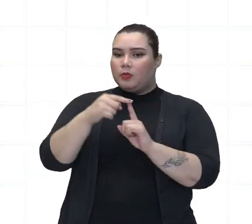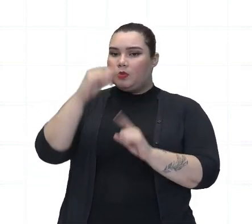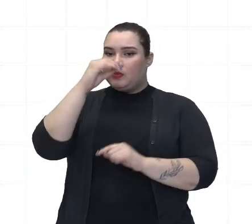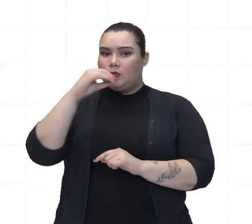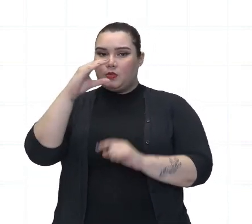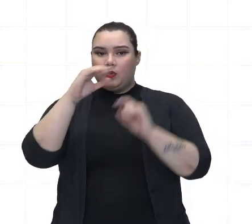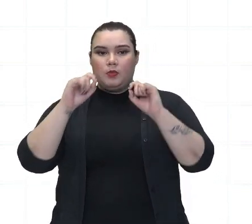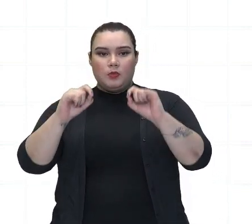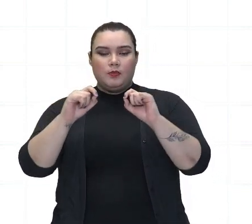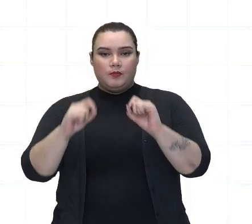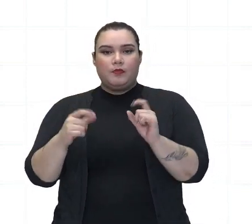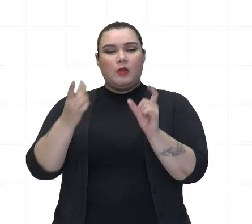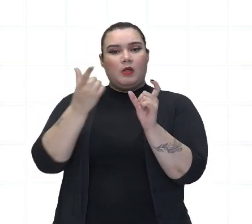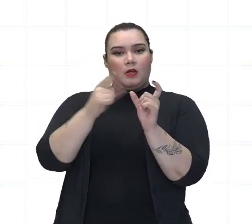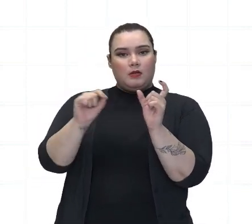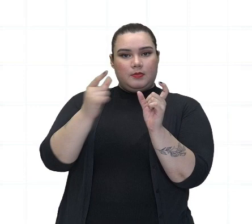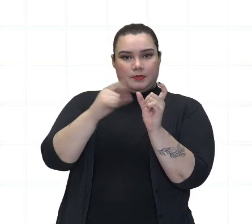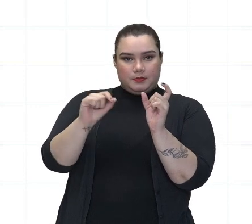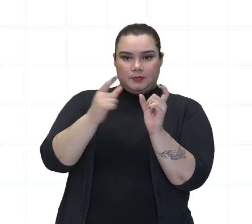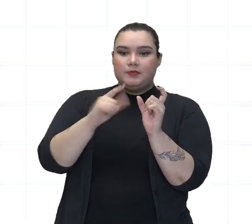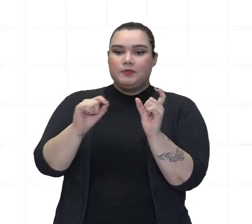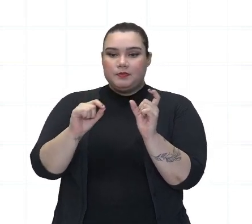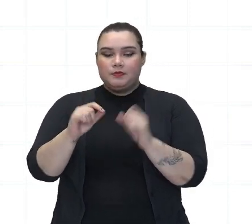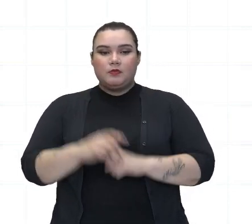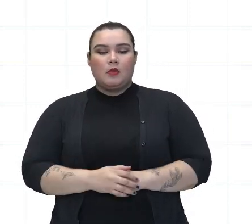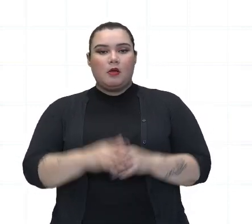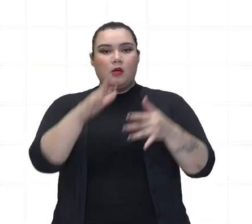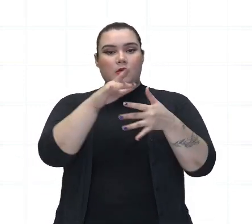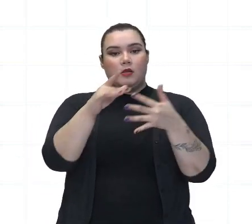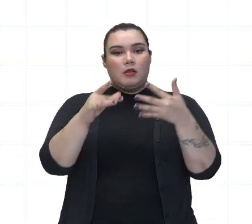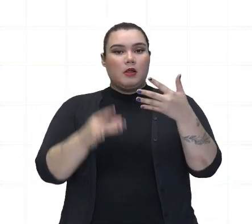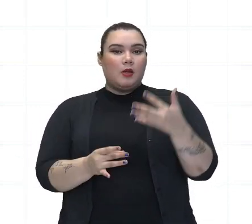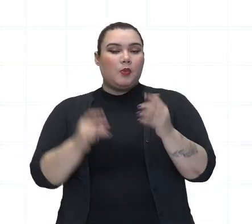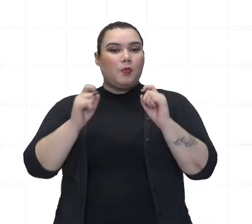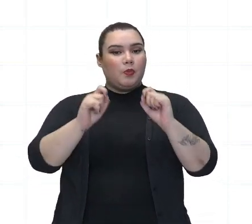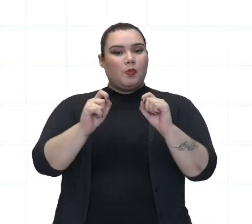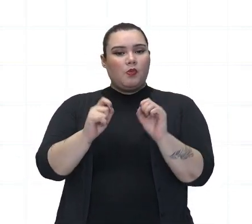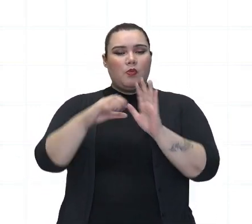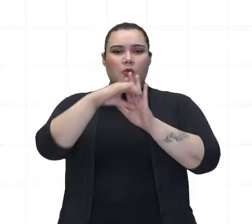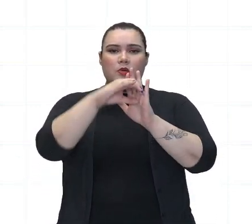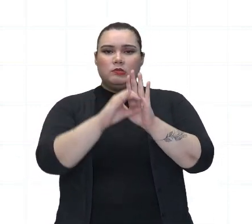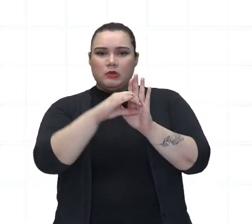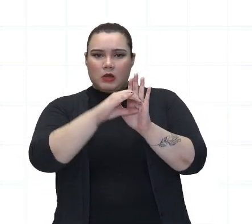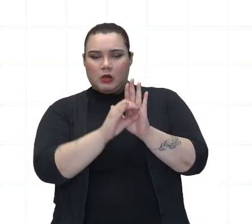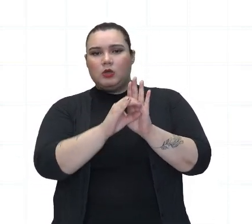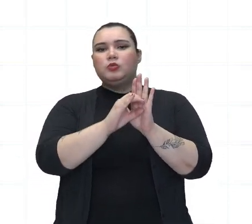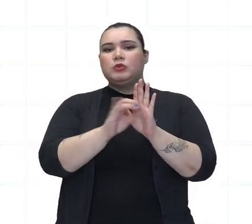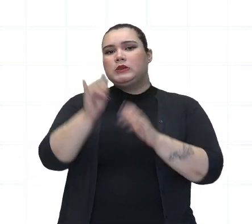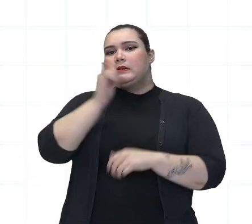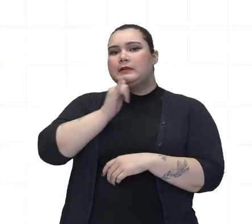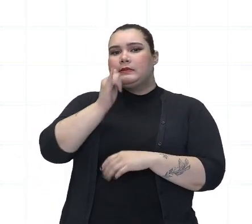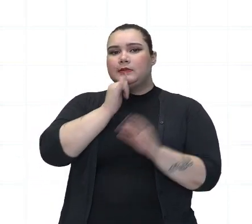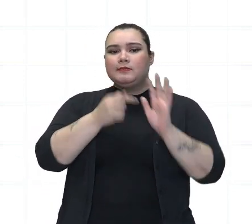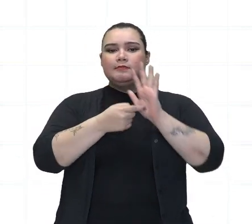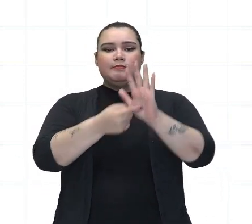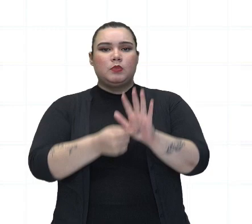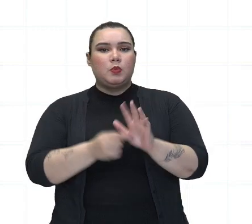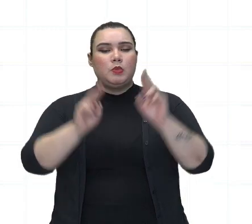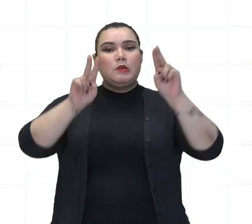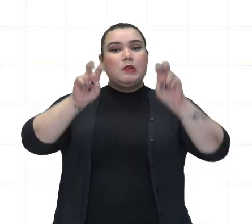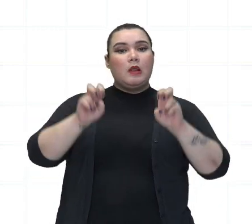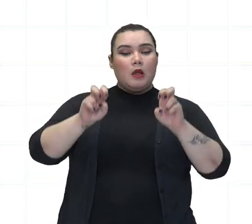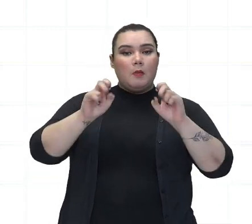conhecimento, morfossintaxe, com detalhamento em conceito e